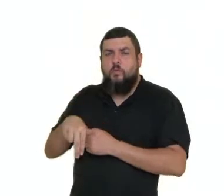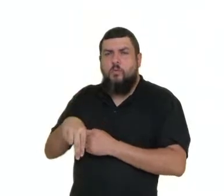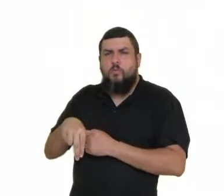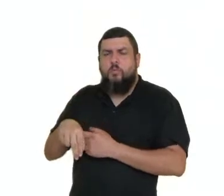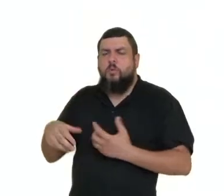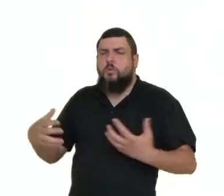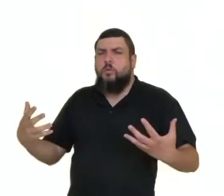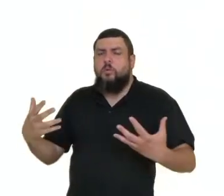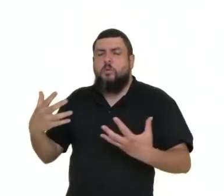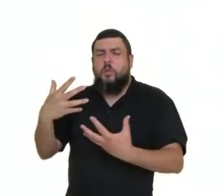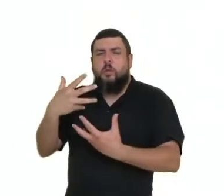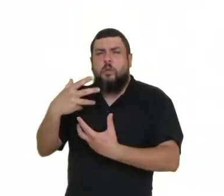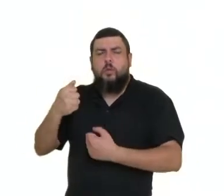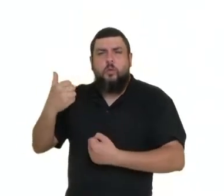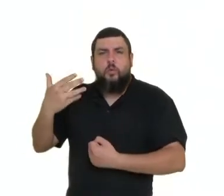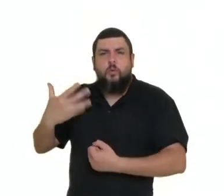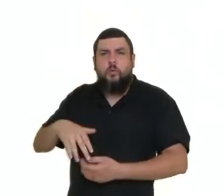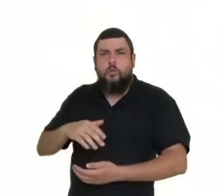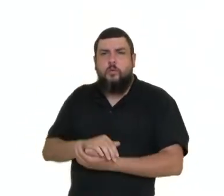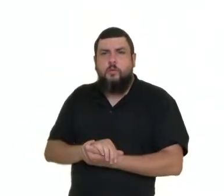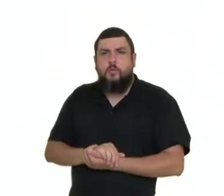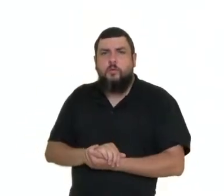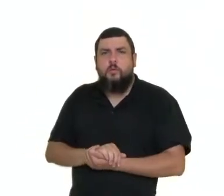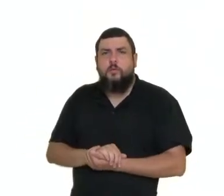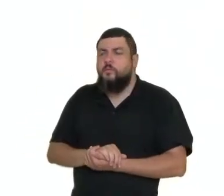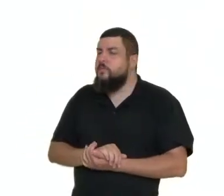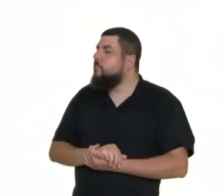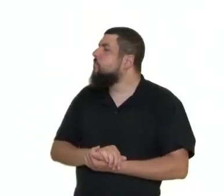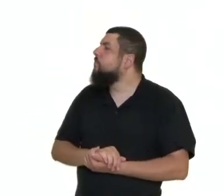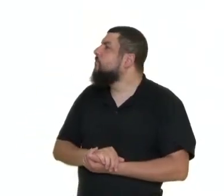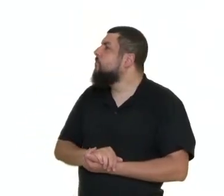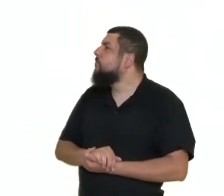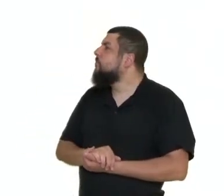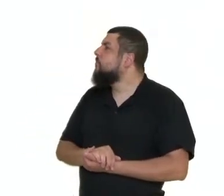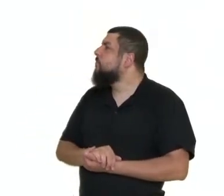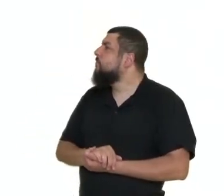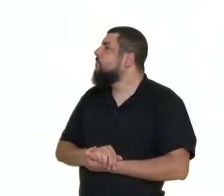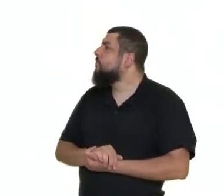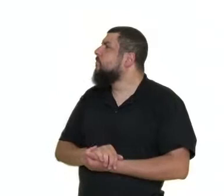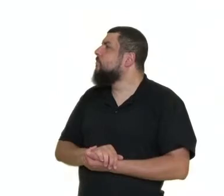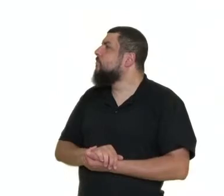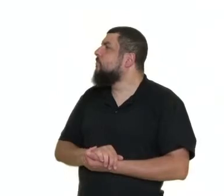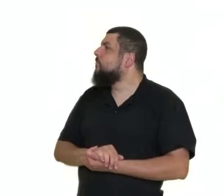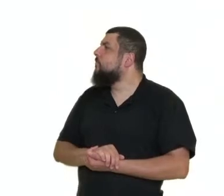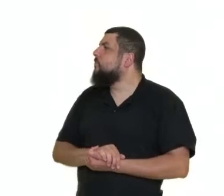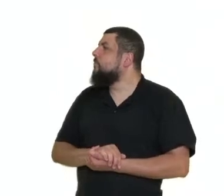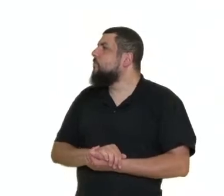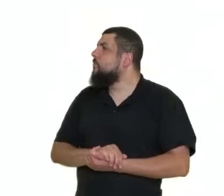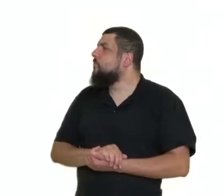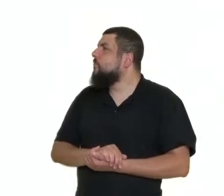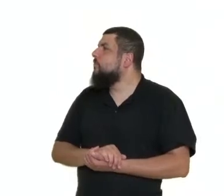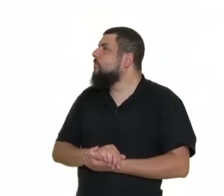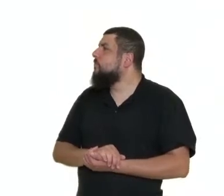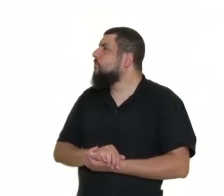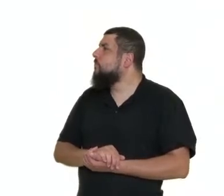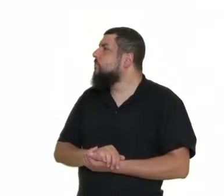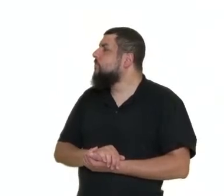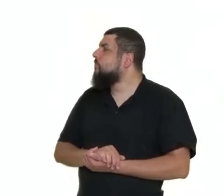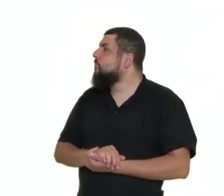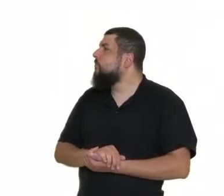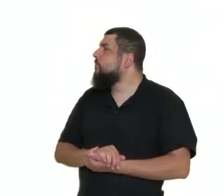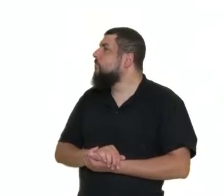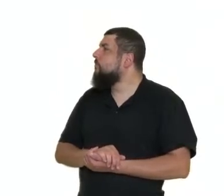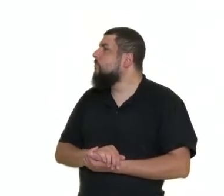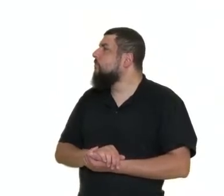lindão, tá? Tiene valor despectivo e, olha aqui, já te he